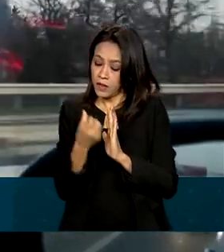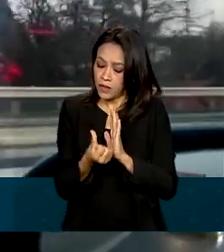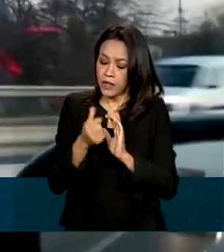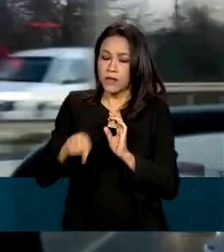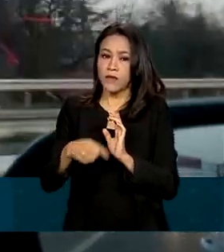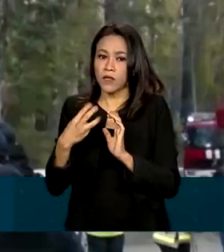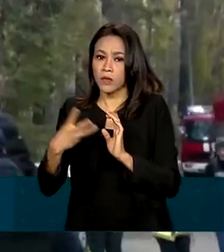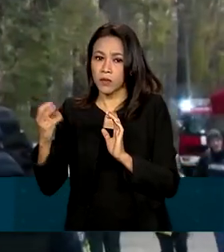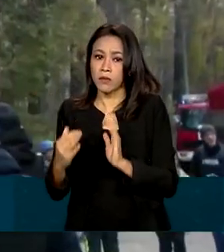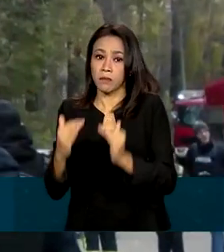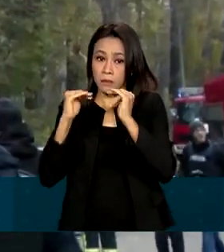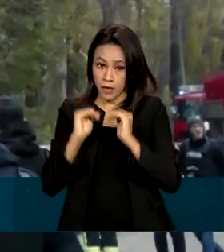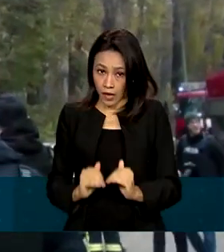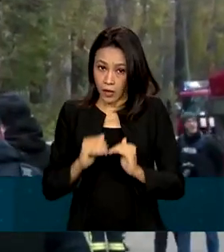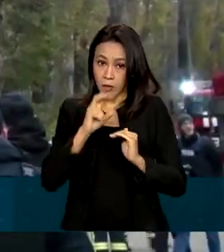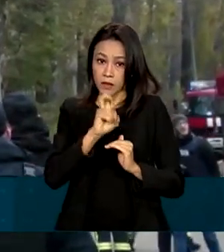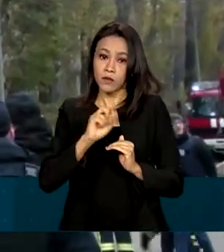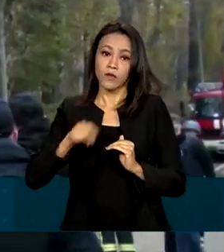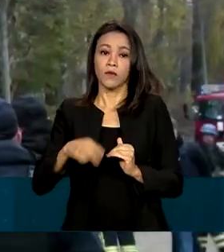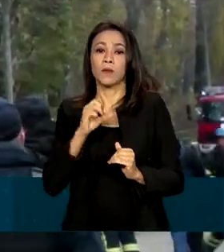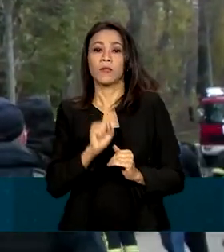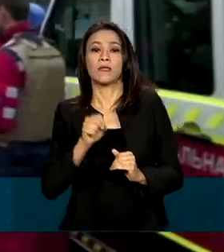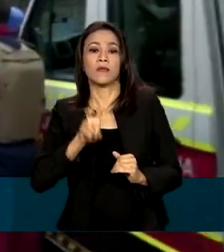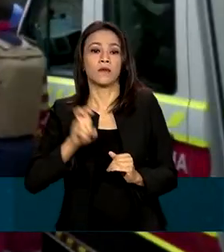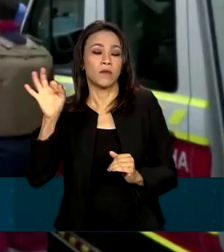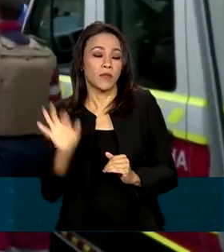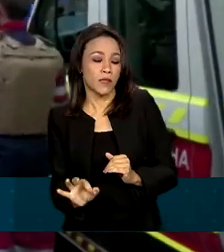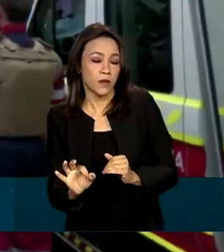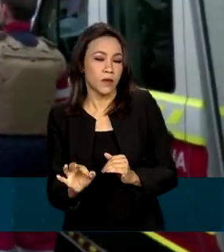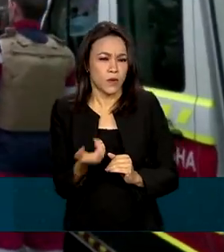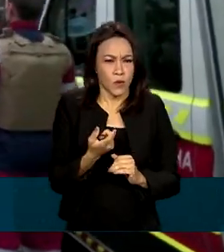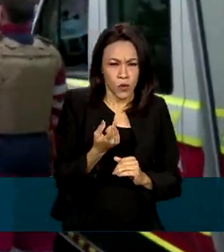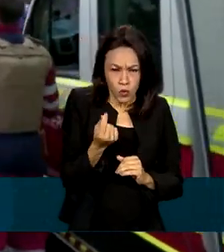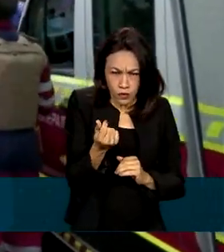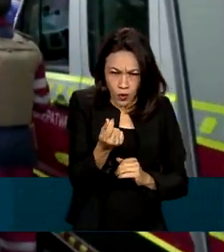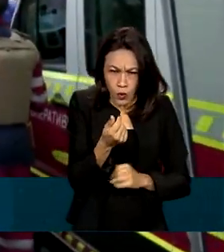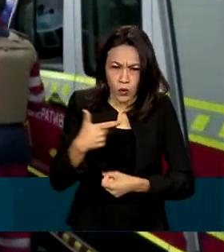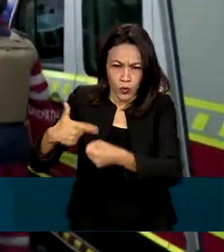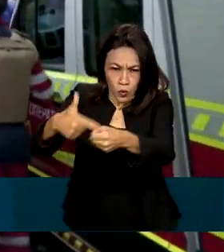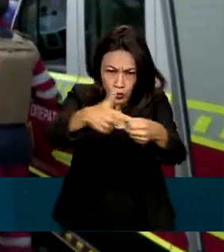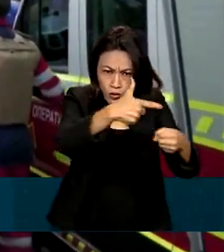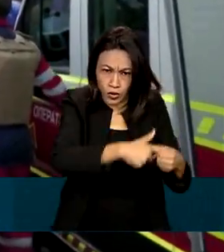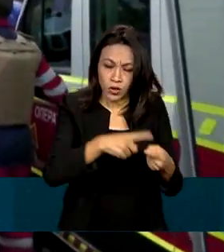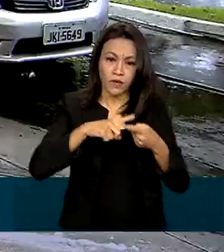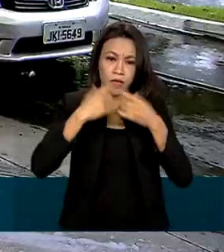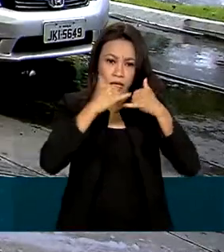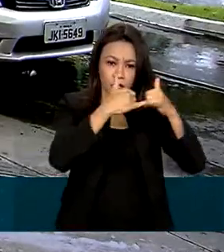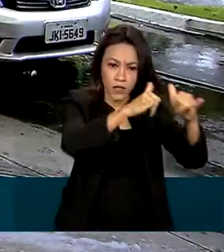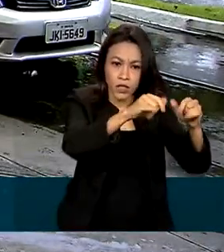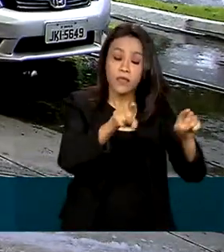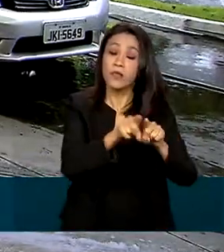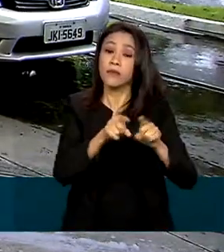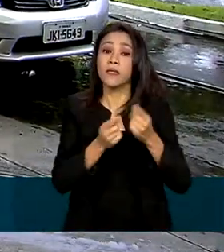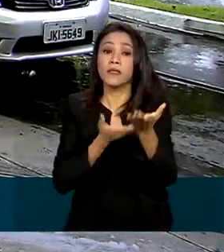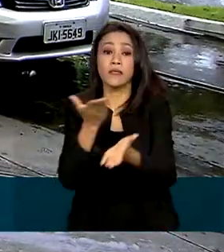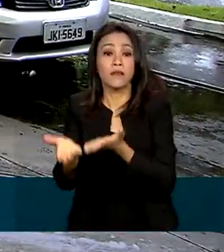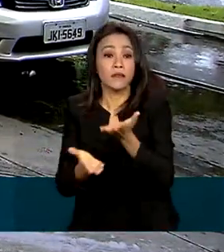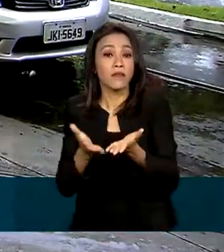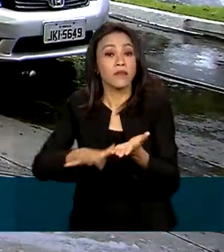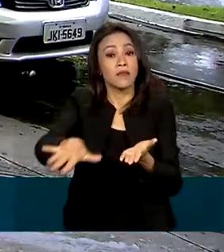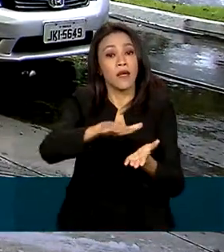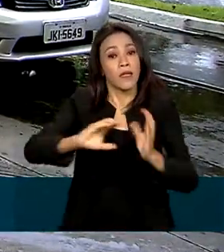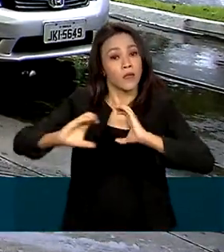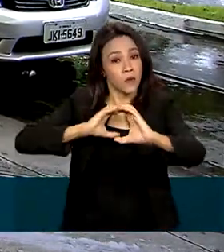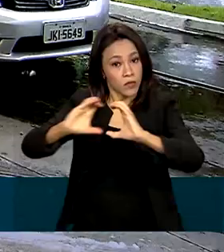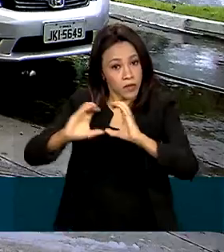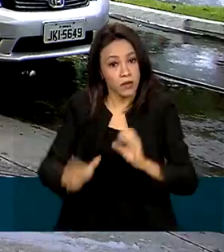para 5,85%. as quedas dos valores dos combustíveis energia e serviços de telecomunicações